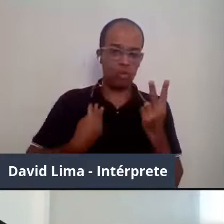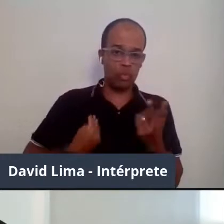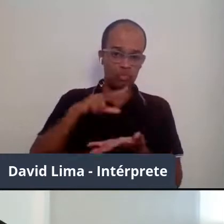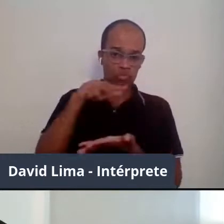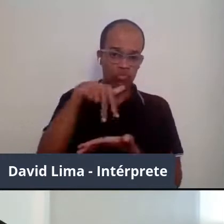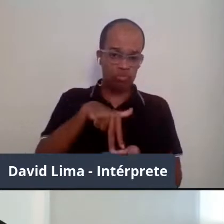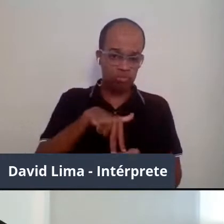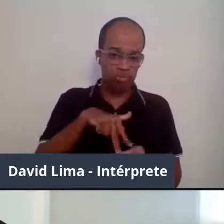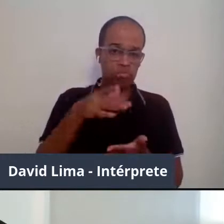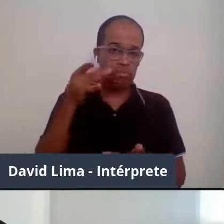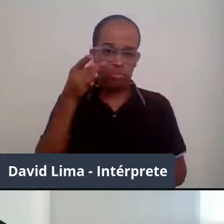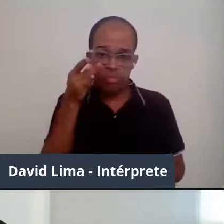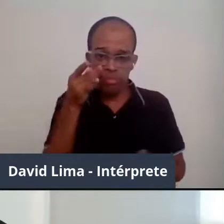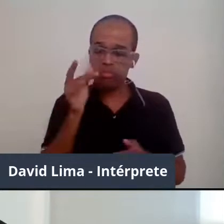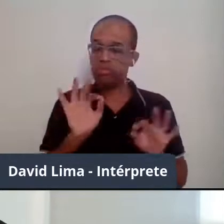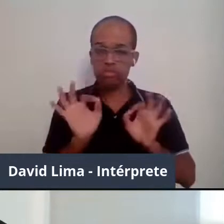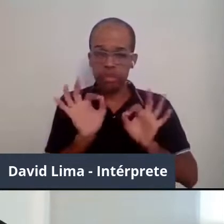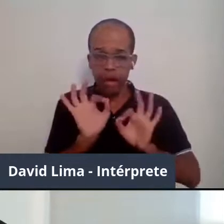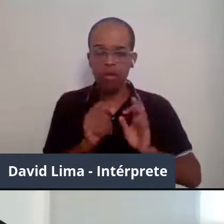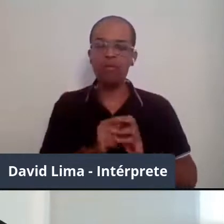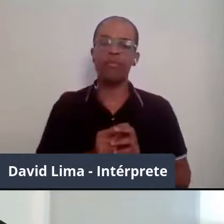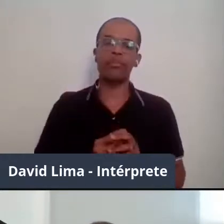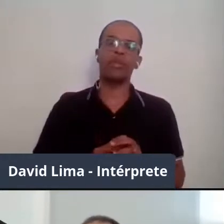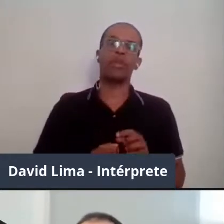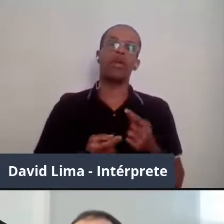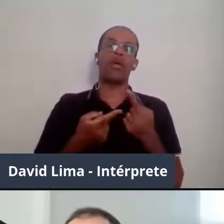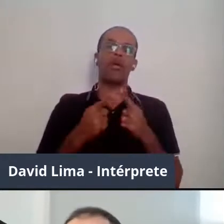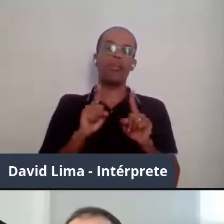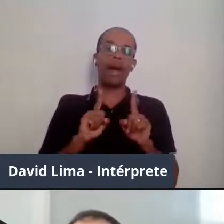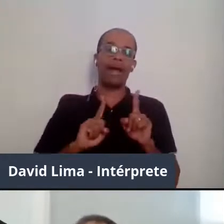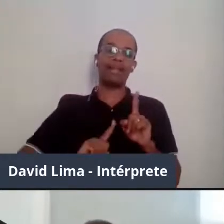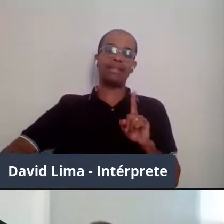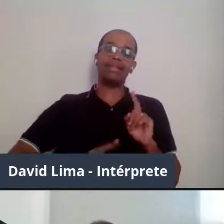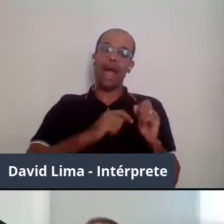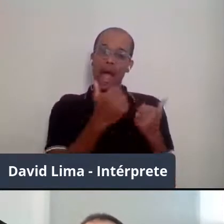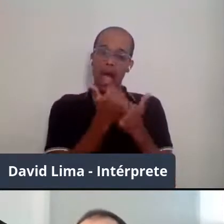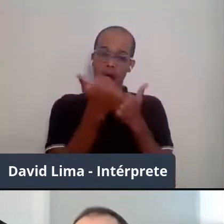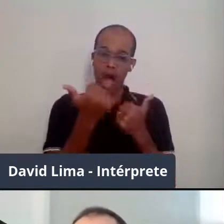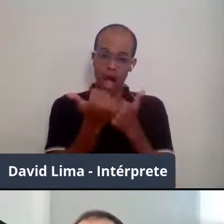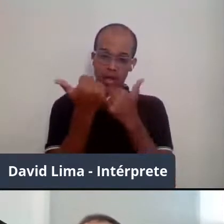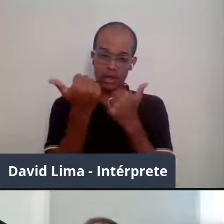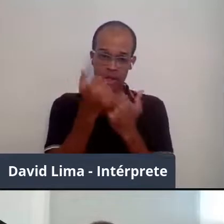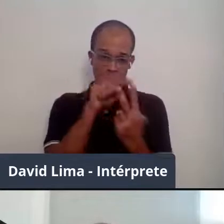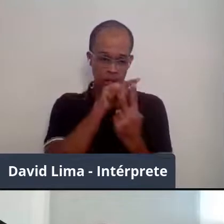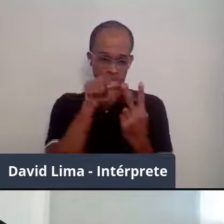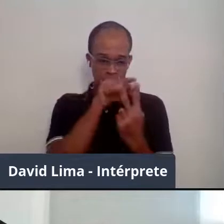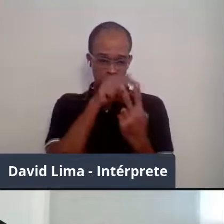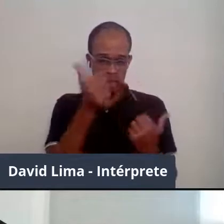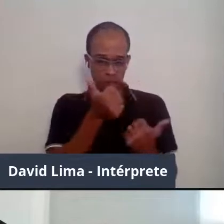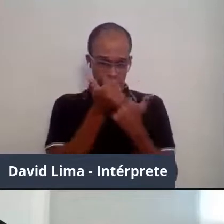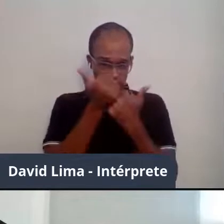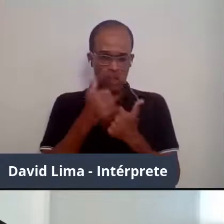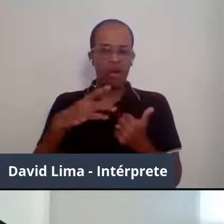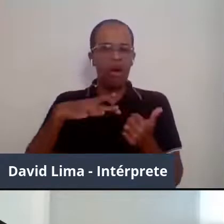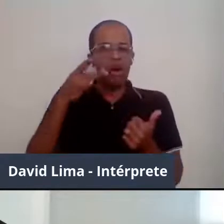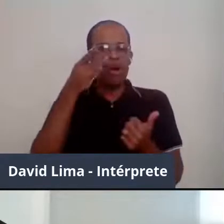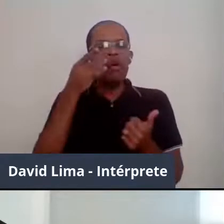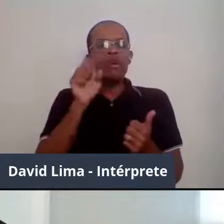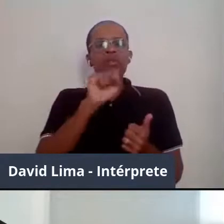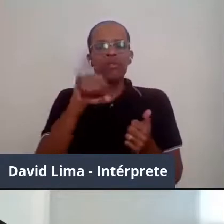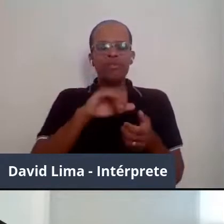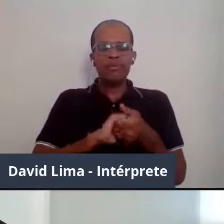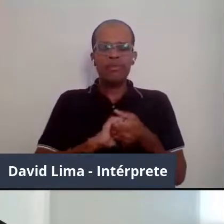presente de forma virtual, mas participando, as assessoras das mesmas estarão acompanhando.